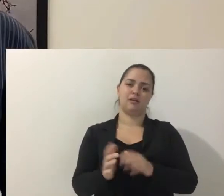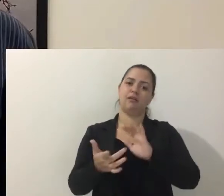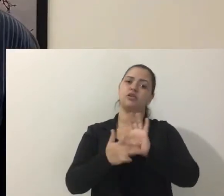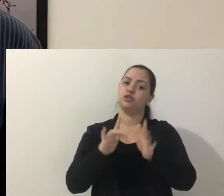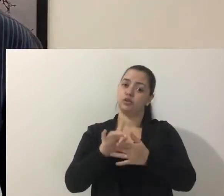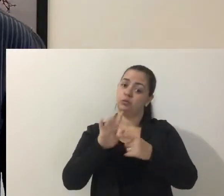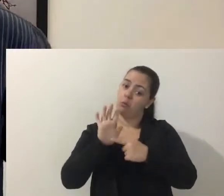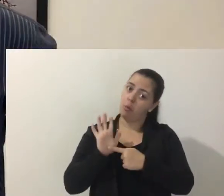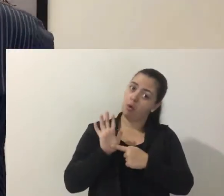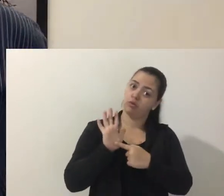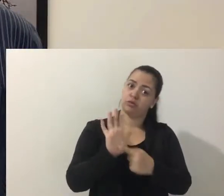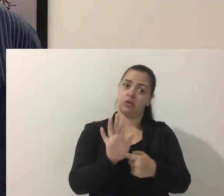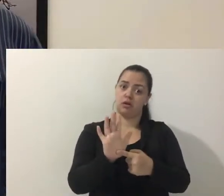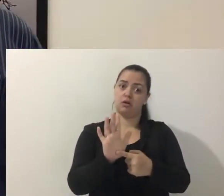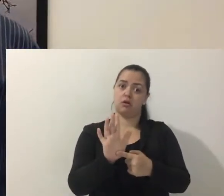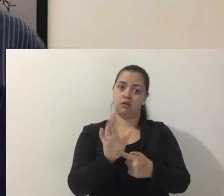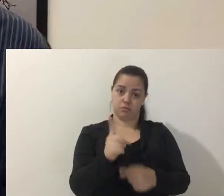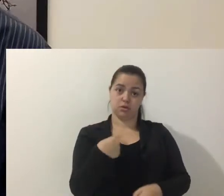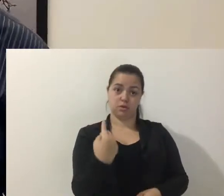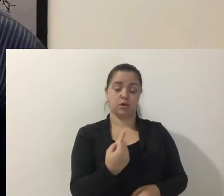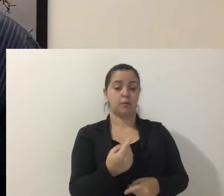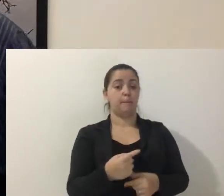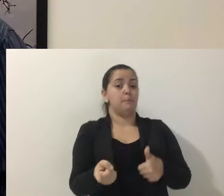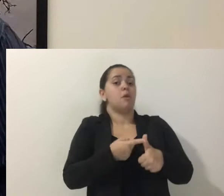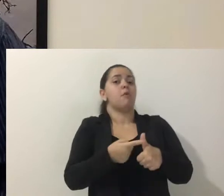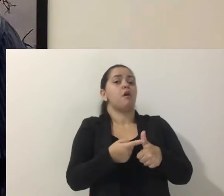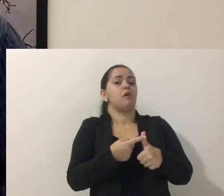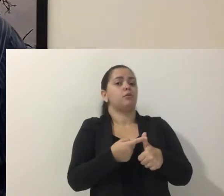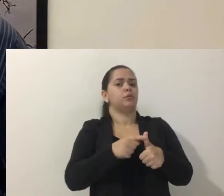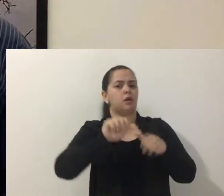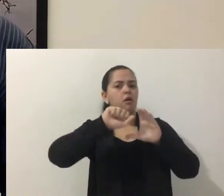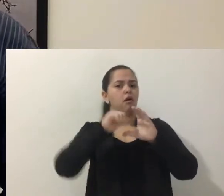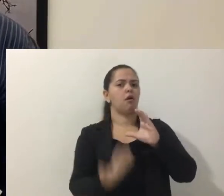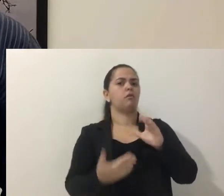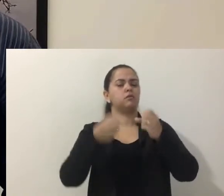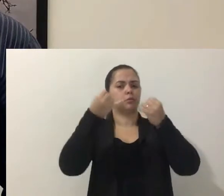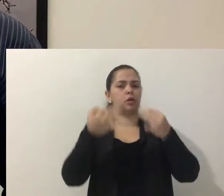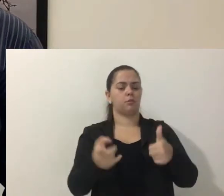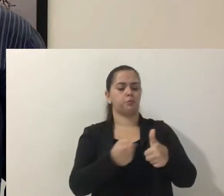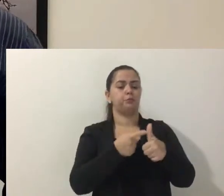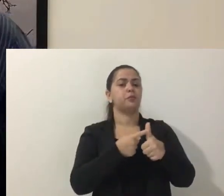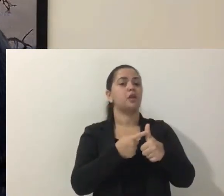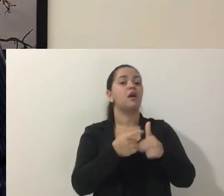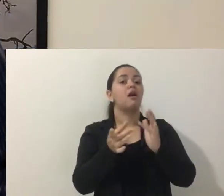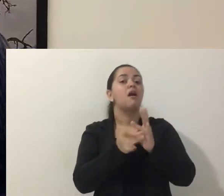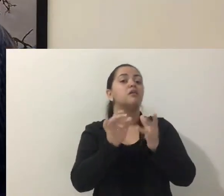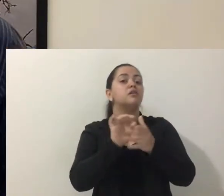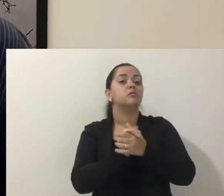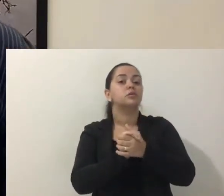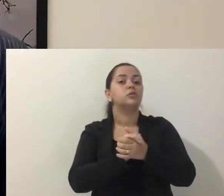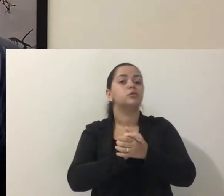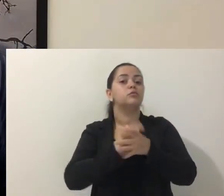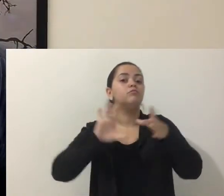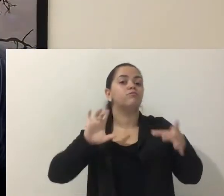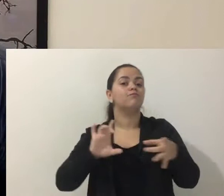nós, dizendo, olha, primeira característica que ele vai dizer do casamento. Casamento é uma união instituída